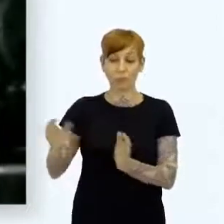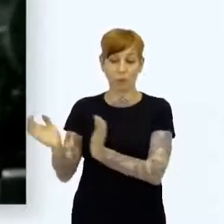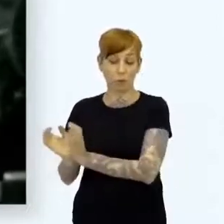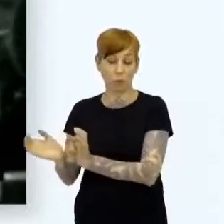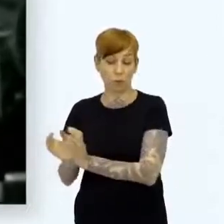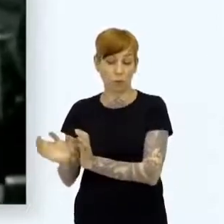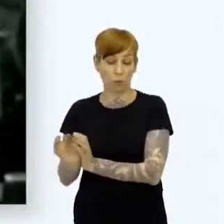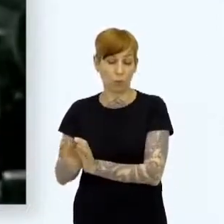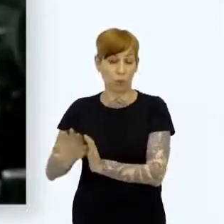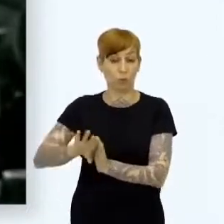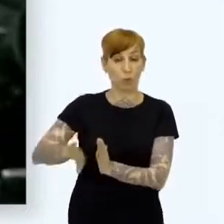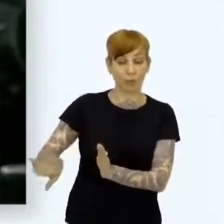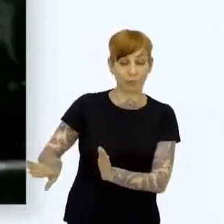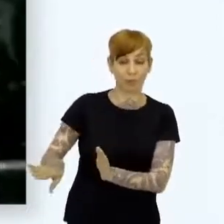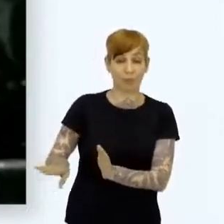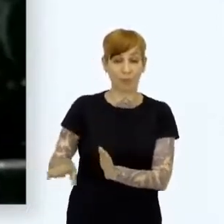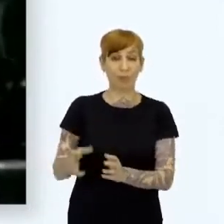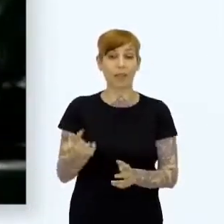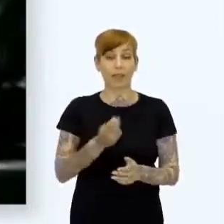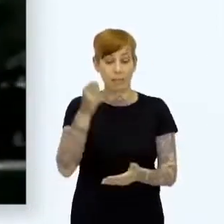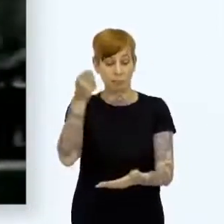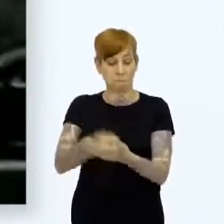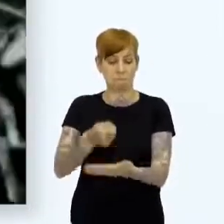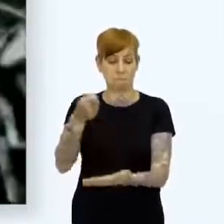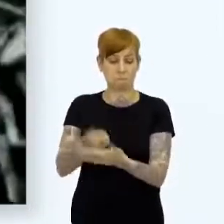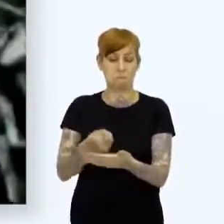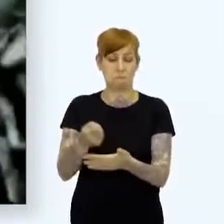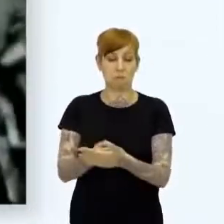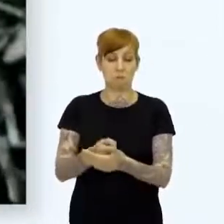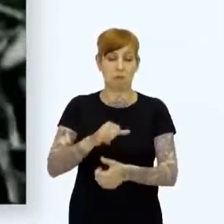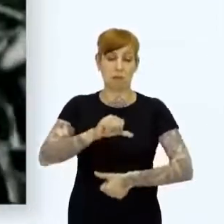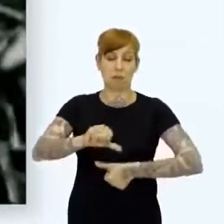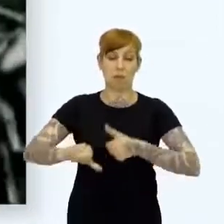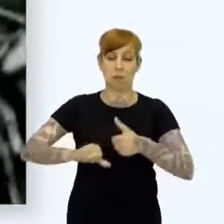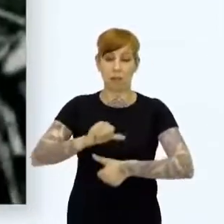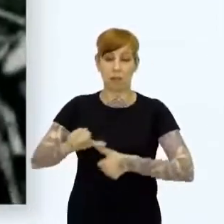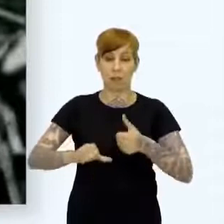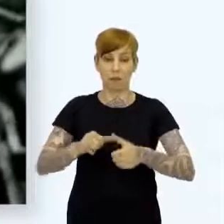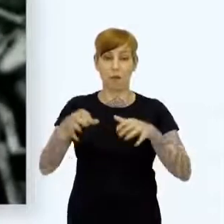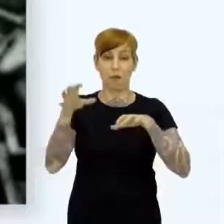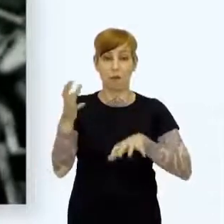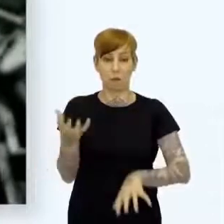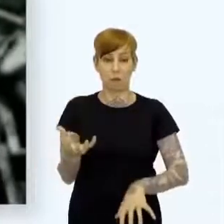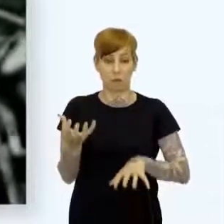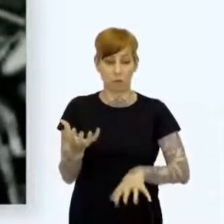queria impor as reformas ao Congresso e implantar uma ditadura no Brasil.